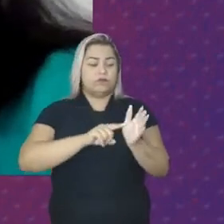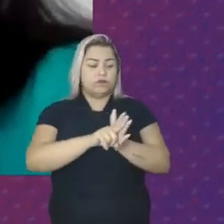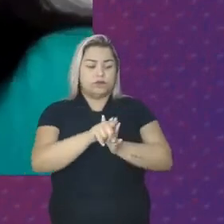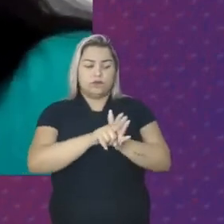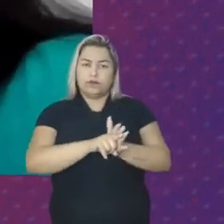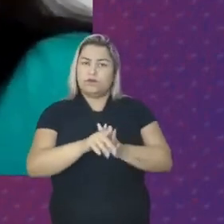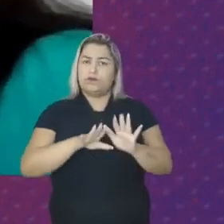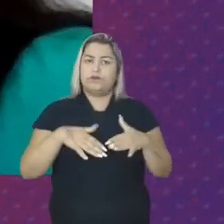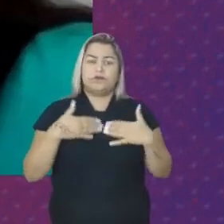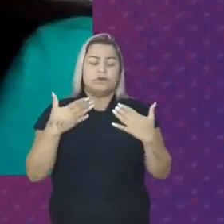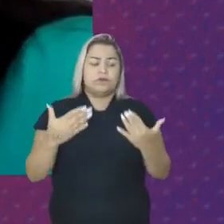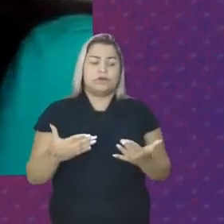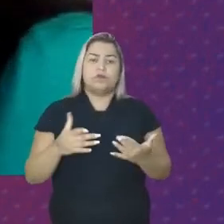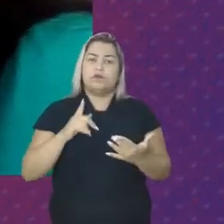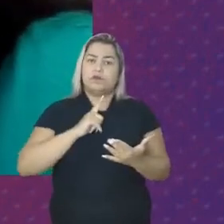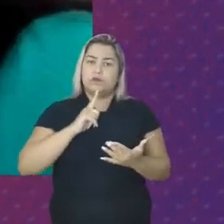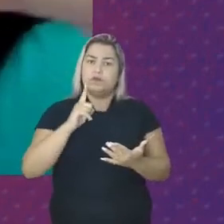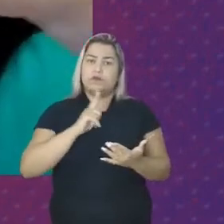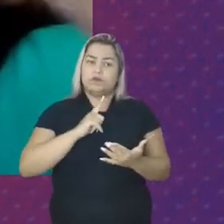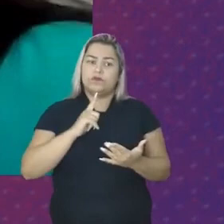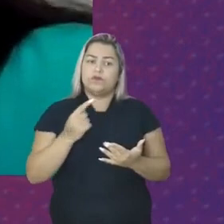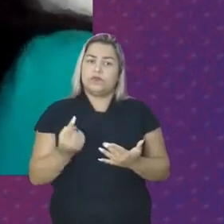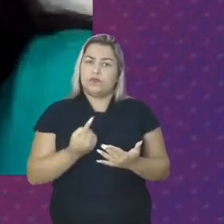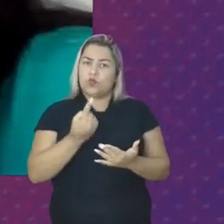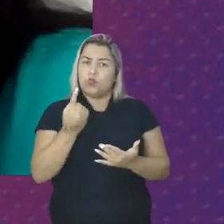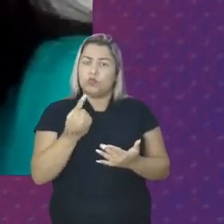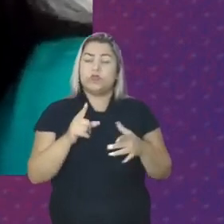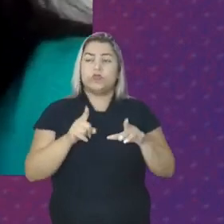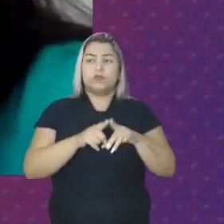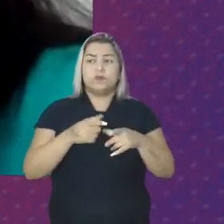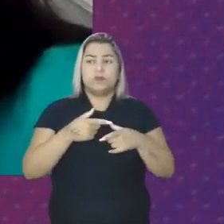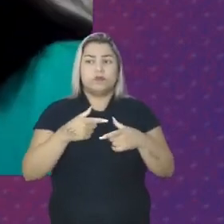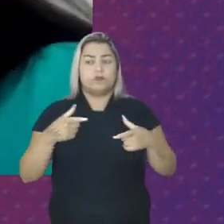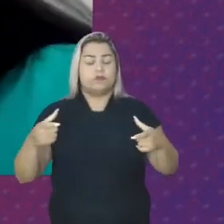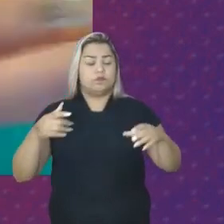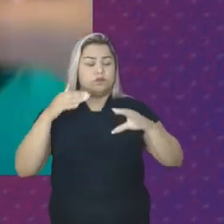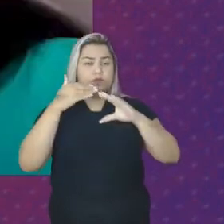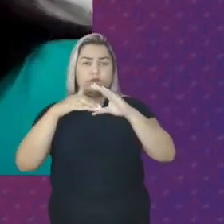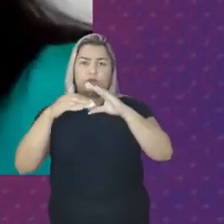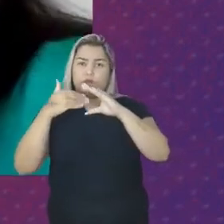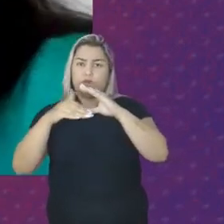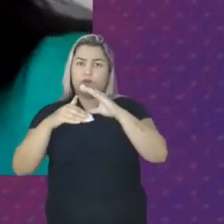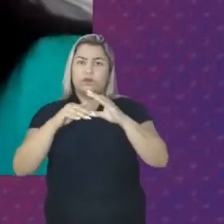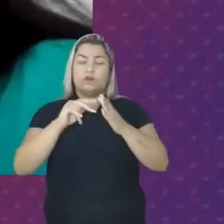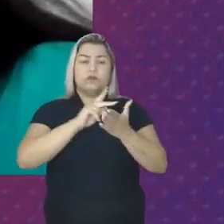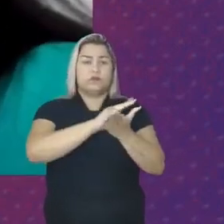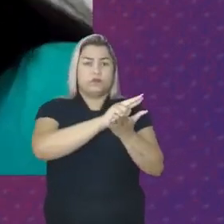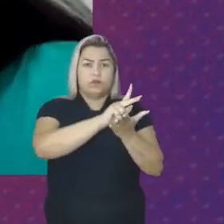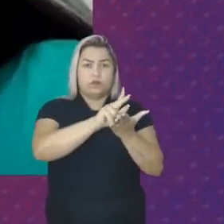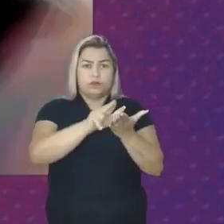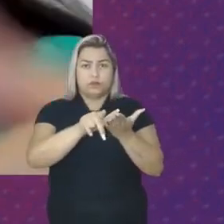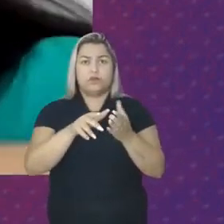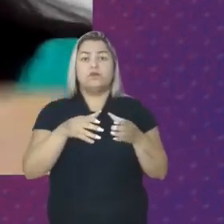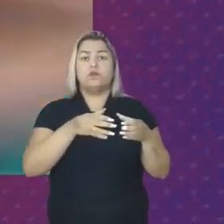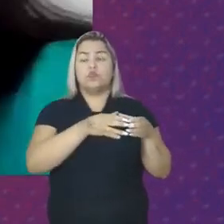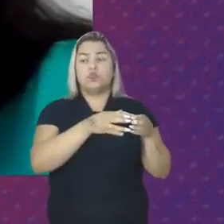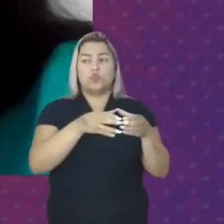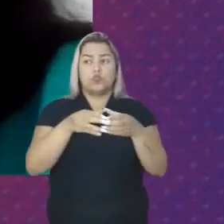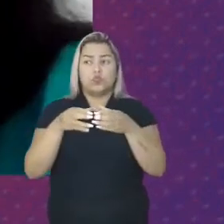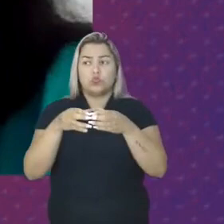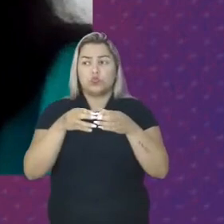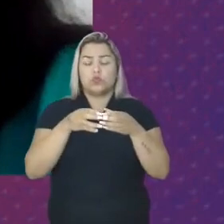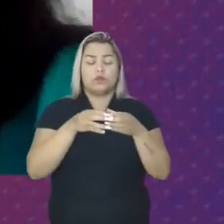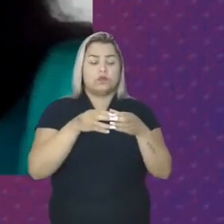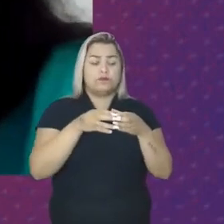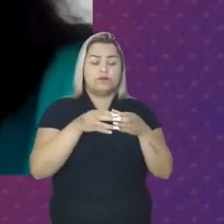especializadas. Enfim, quando você tem um extrato único desse tamanho encaminhado para vários órgãos, na verdade, acaba